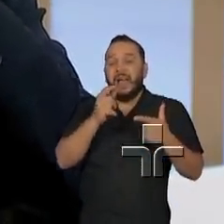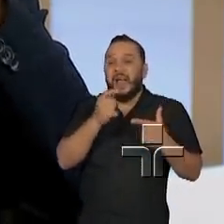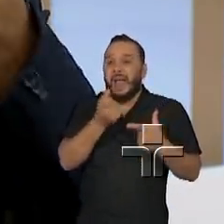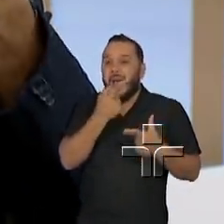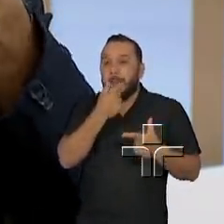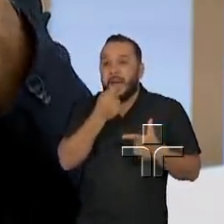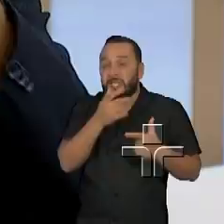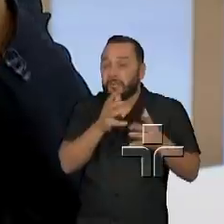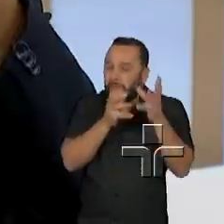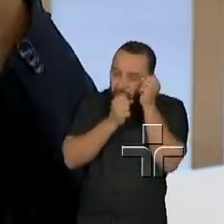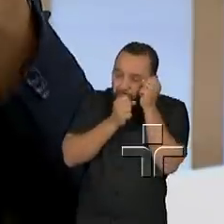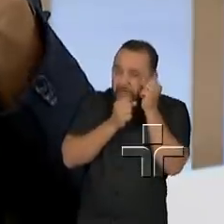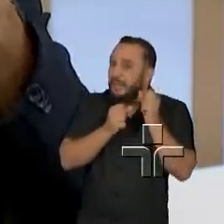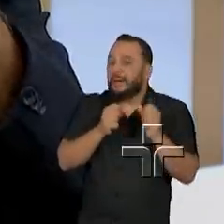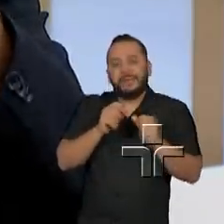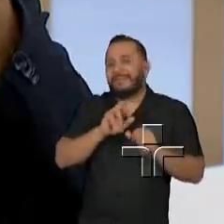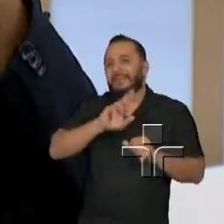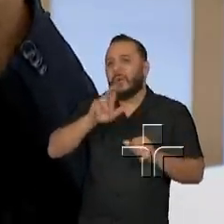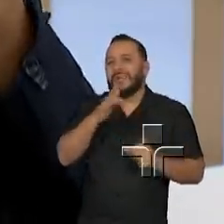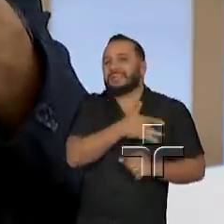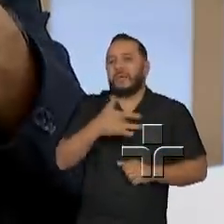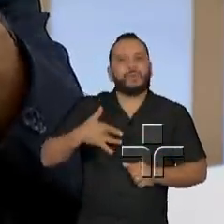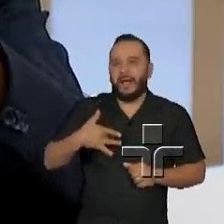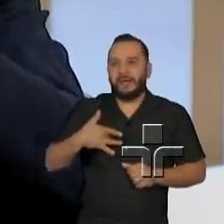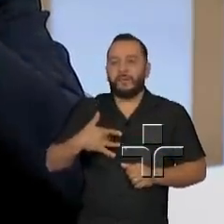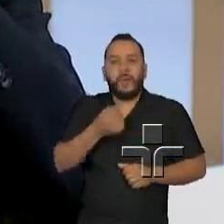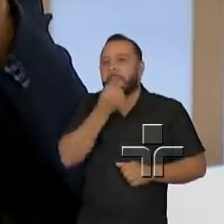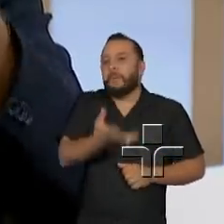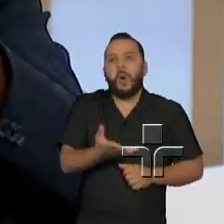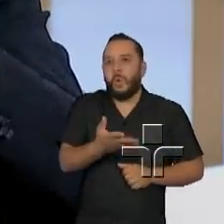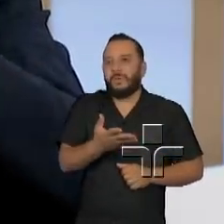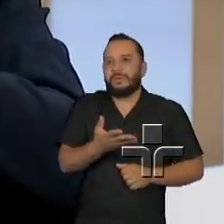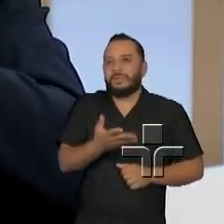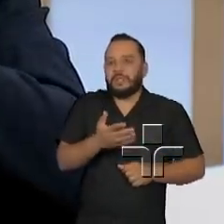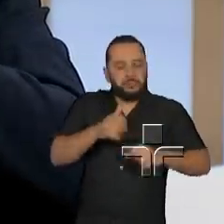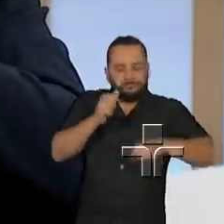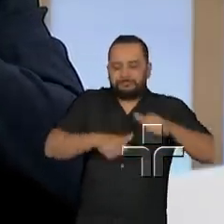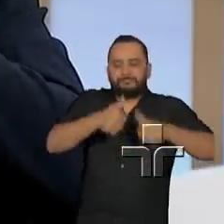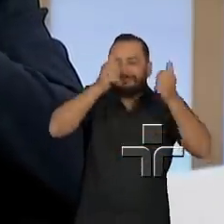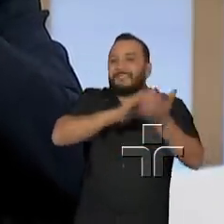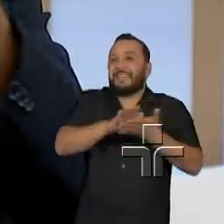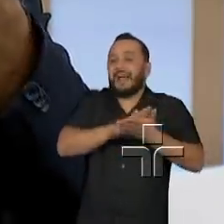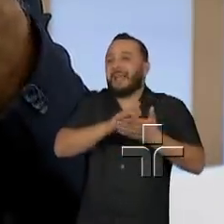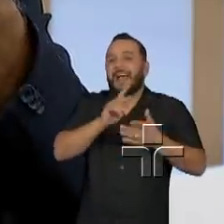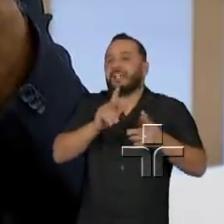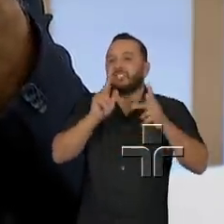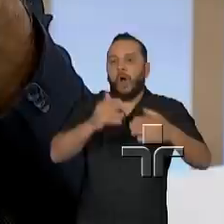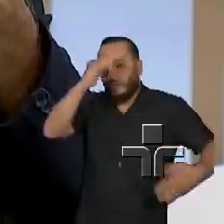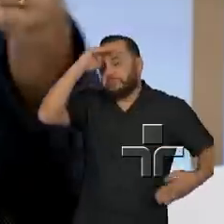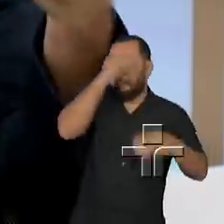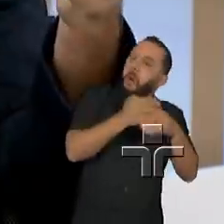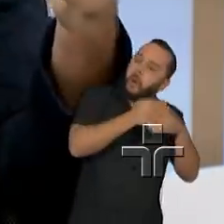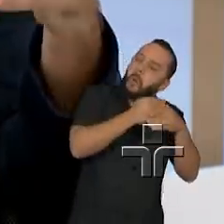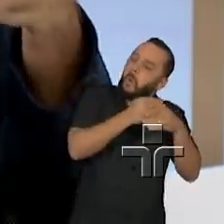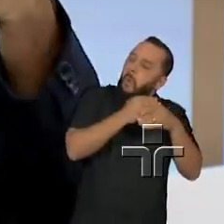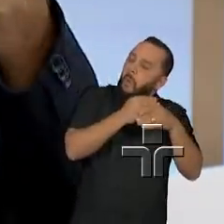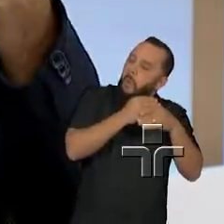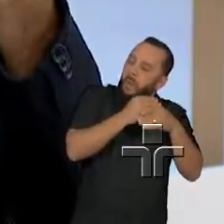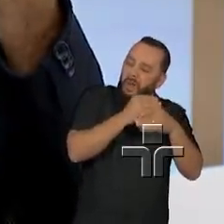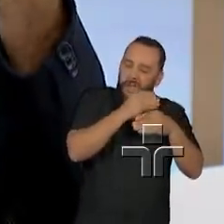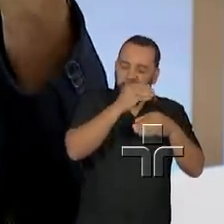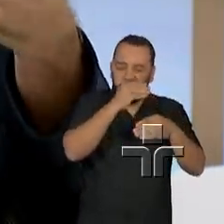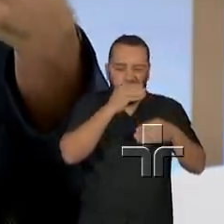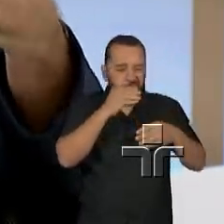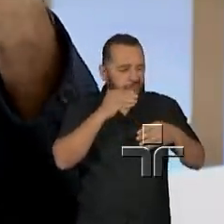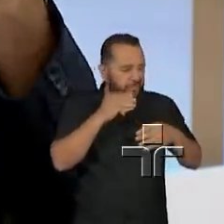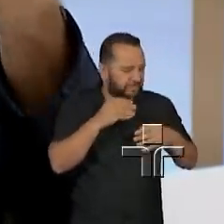entra em sono, não é um sono saudável, um sono bacana, um sono restaurador, é uma espécie de apagão. E no dia seguinte ela acorda muitas vezes